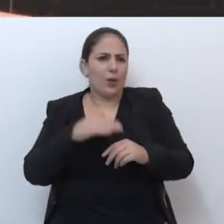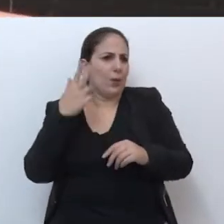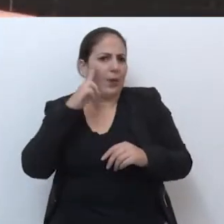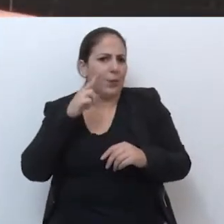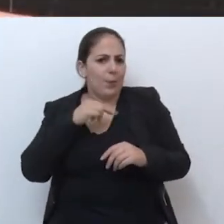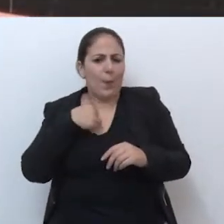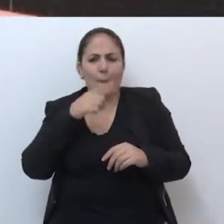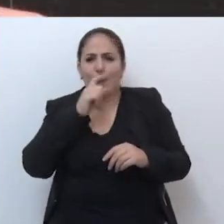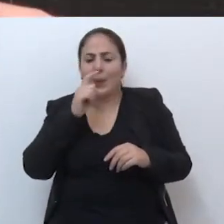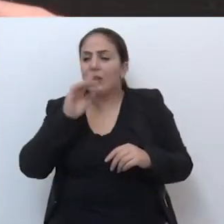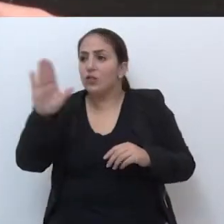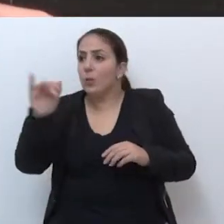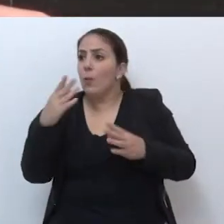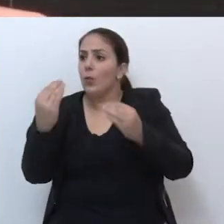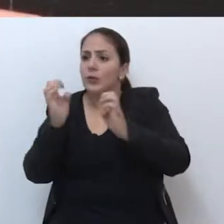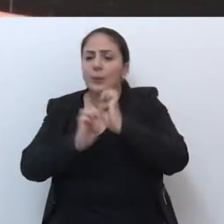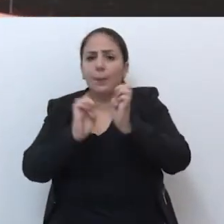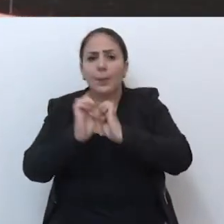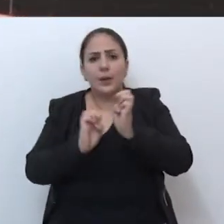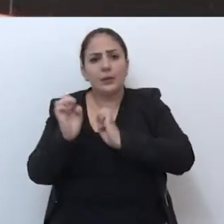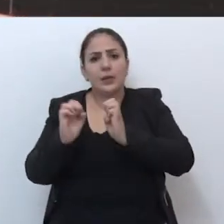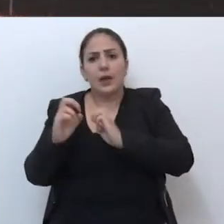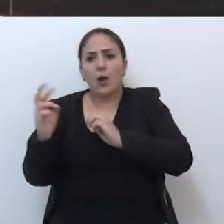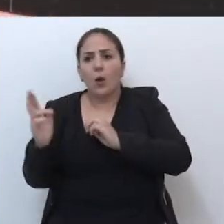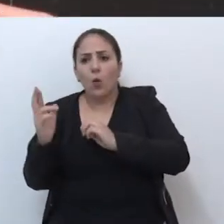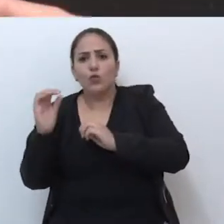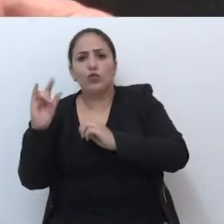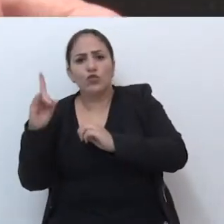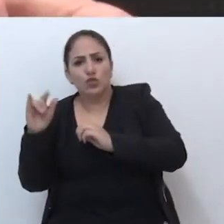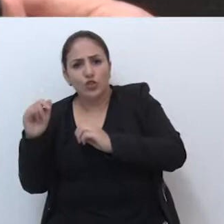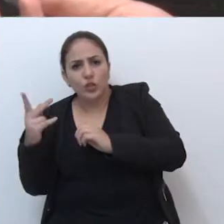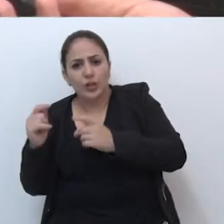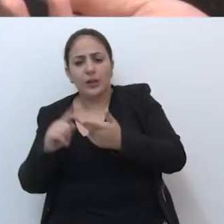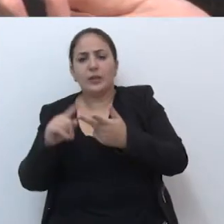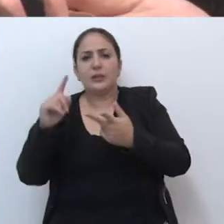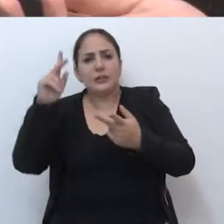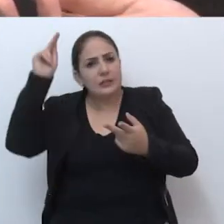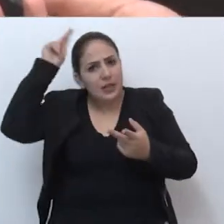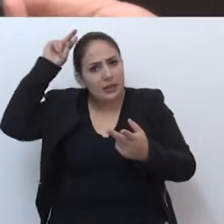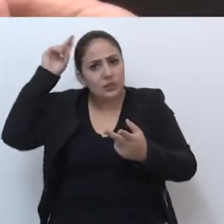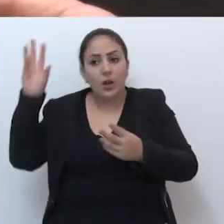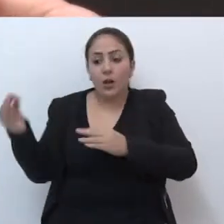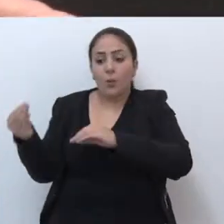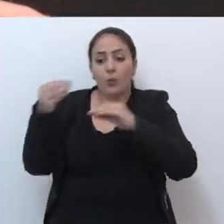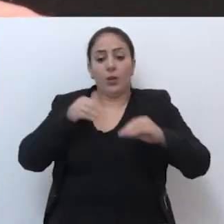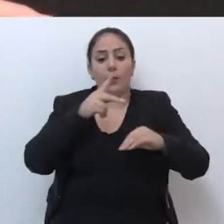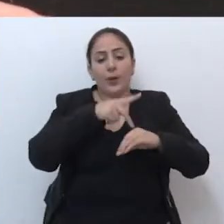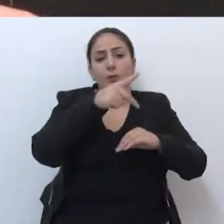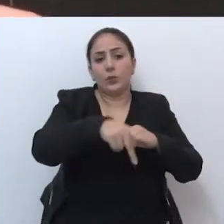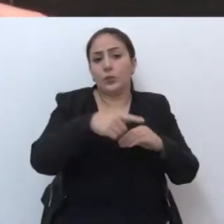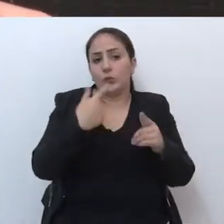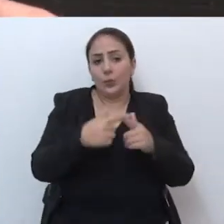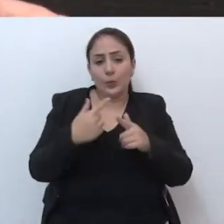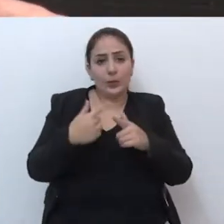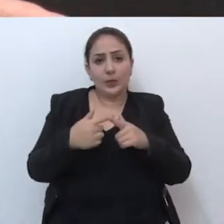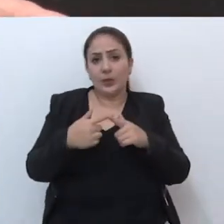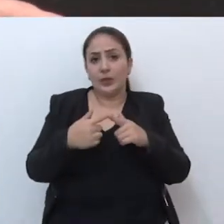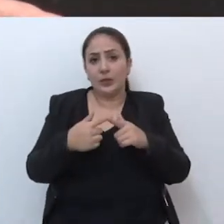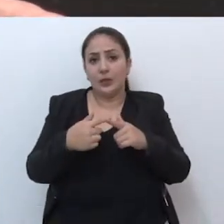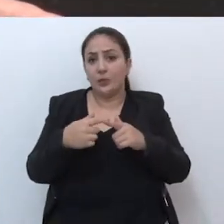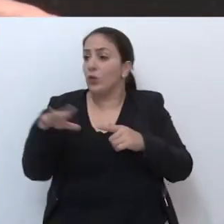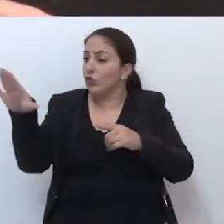trazido várias empresas da nossa região que nós morávamos, de Rondinha, Sarandi, de Rondaldo, que hoje são grandes empresas em Passo Fundo, que